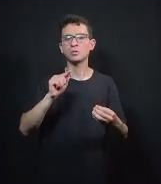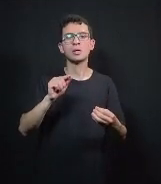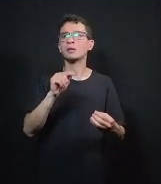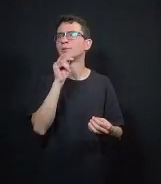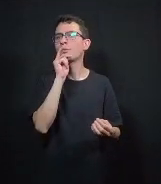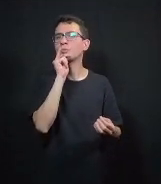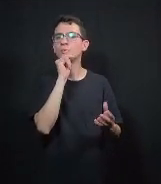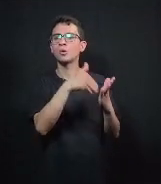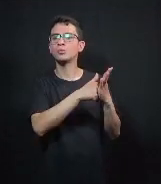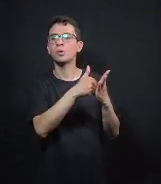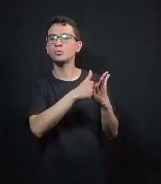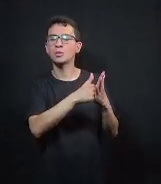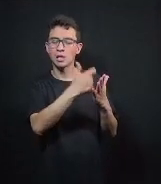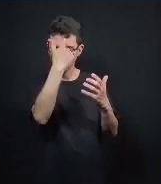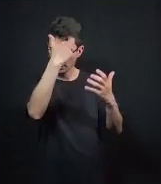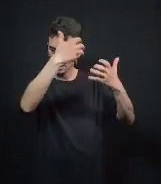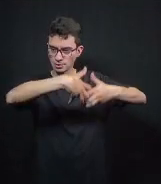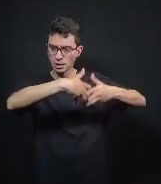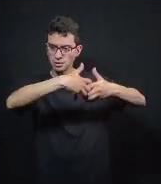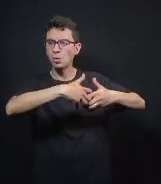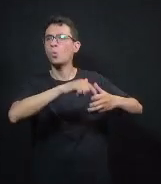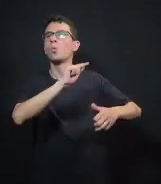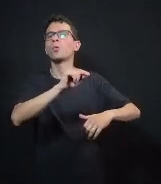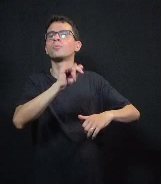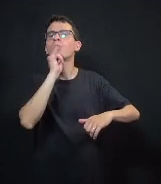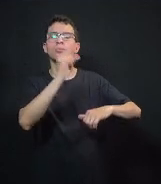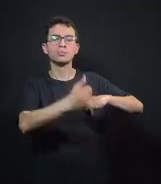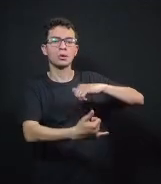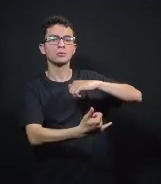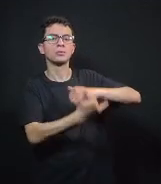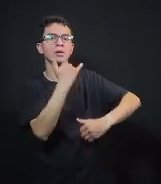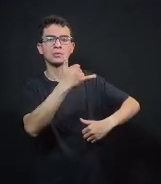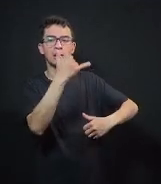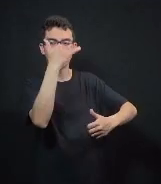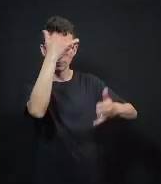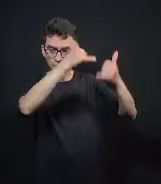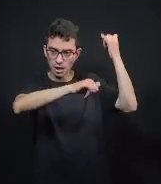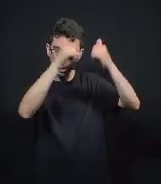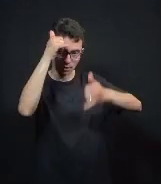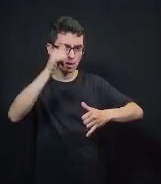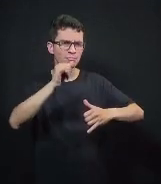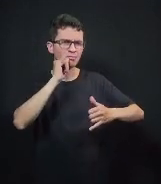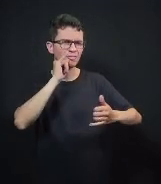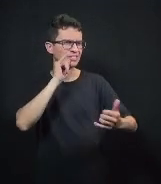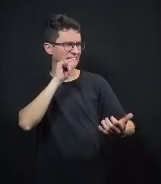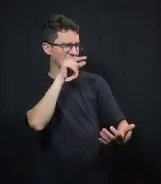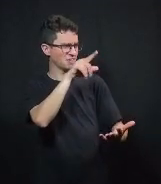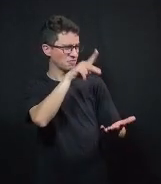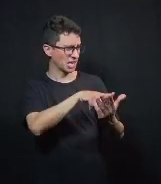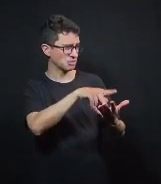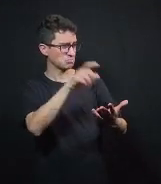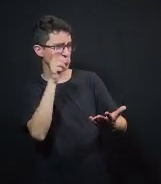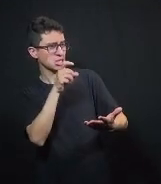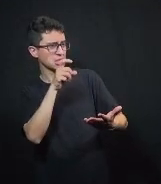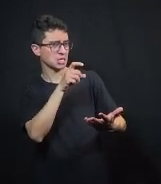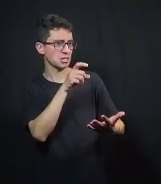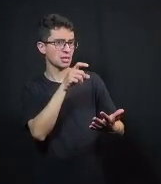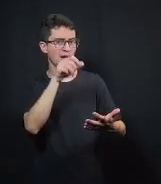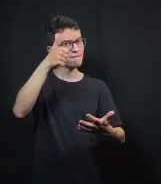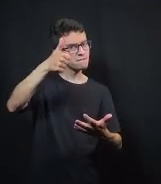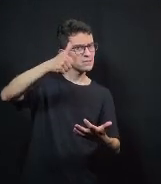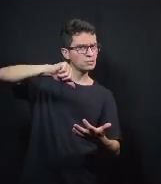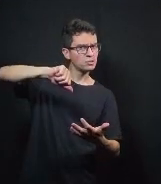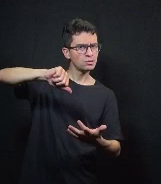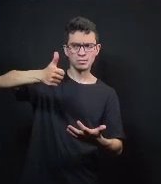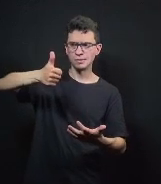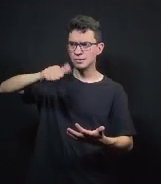truque do cérebro para a gente conseguir lidar com alguma coisa que foge a um certo